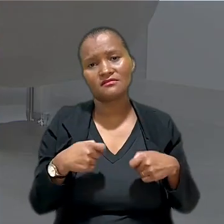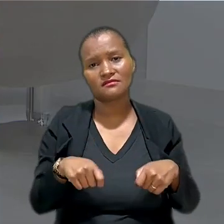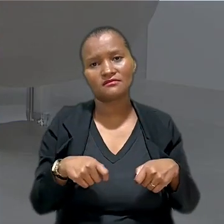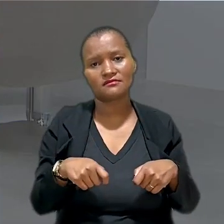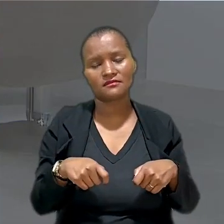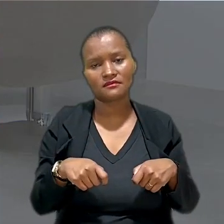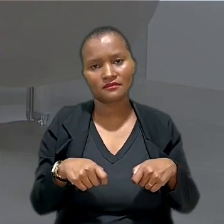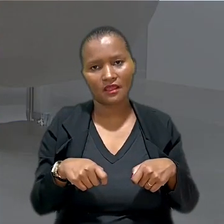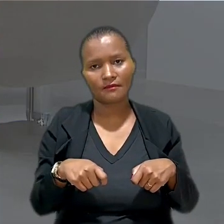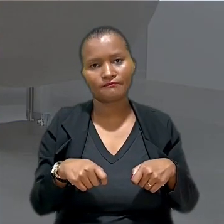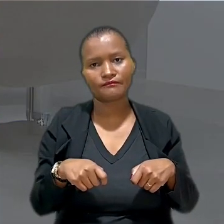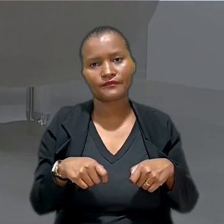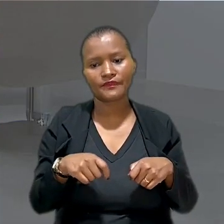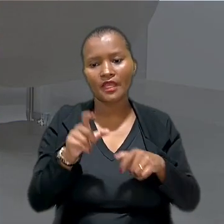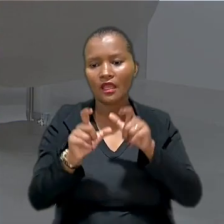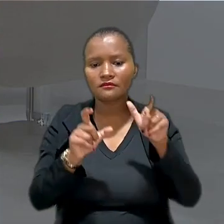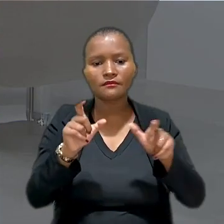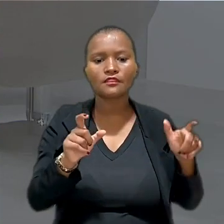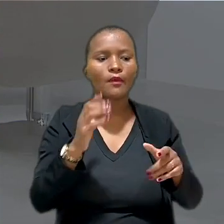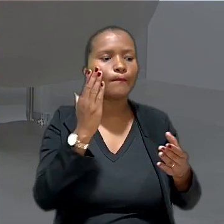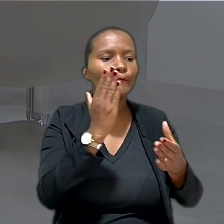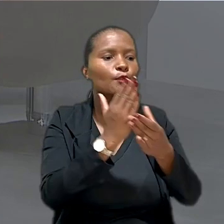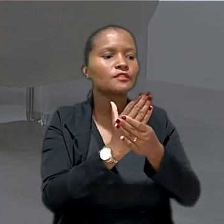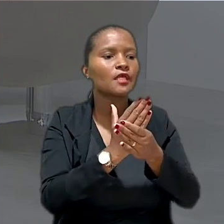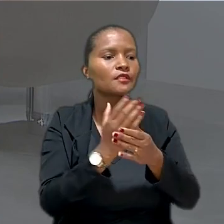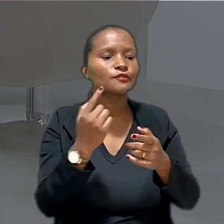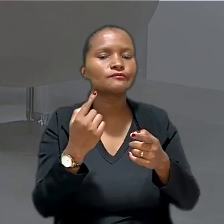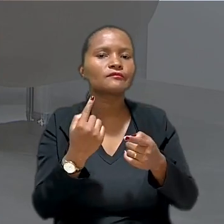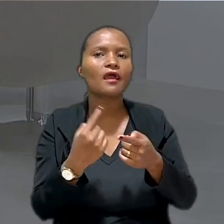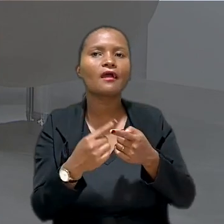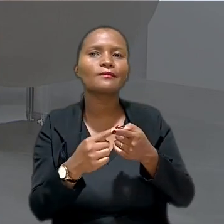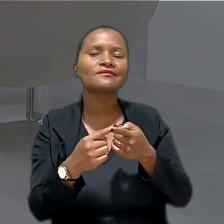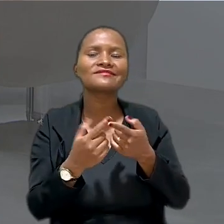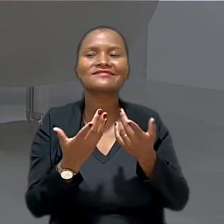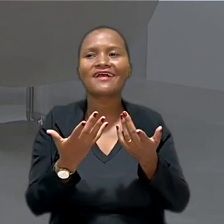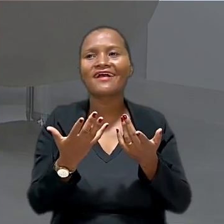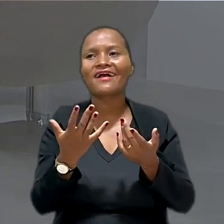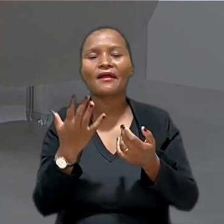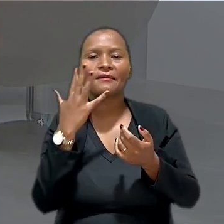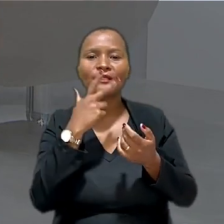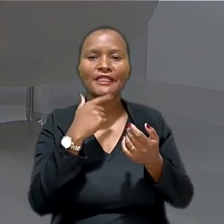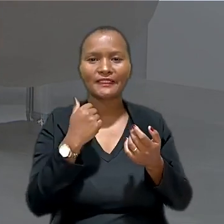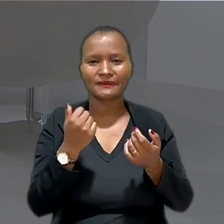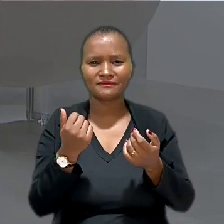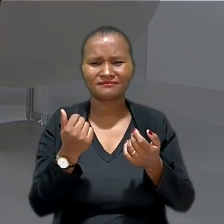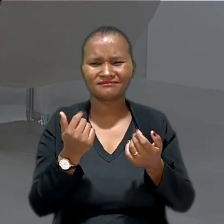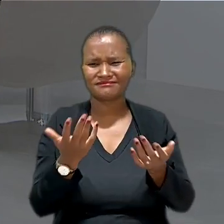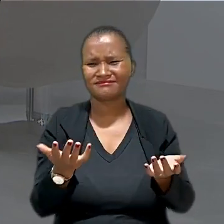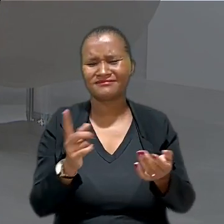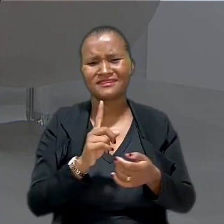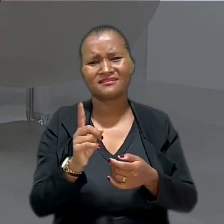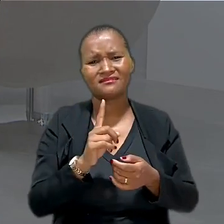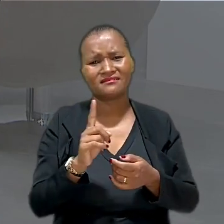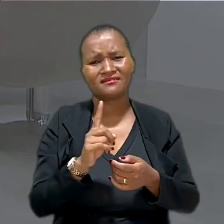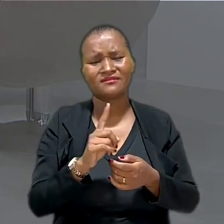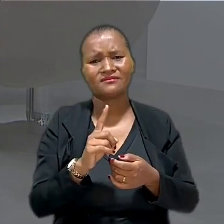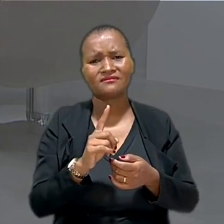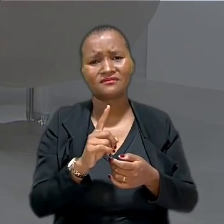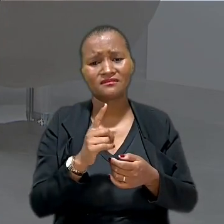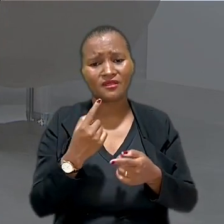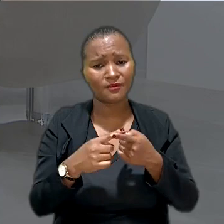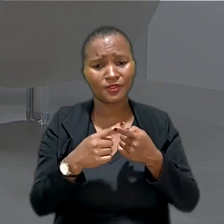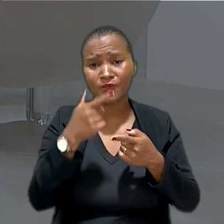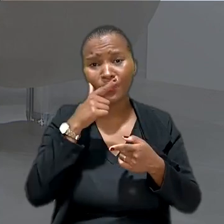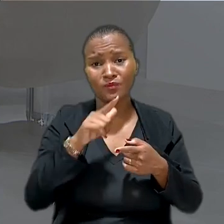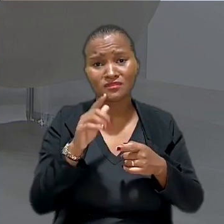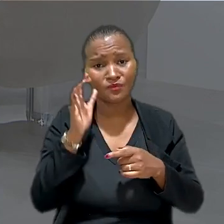justiça. Ninguém entra com o processo judicial por mero capricho. As pessoas vão à justiça porque não conseguiram resolver, pelo consenso, pelo